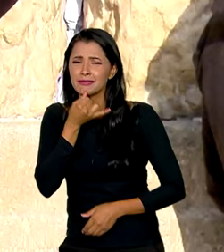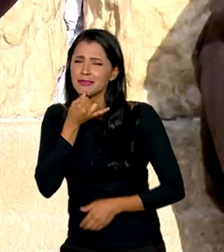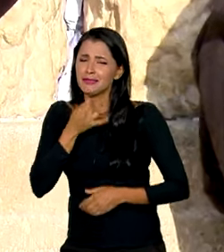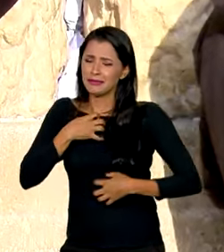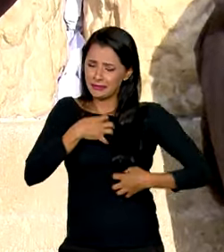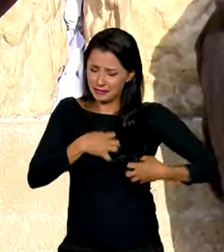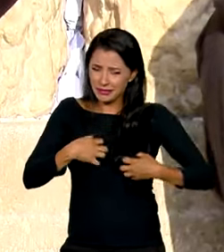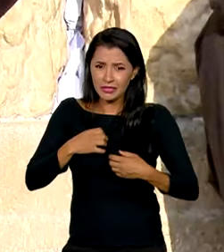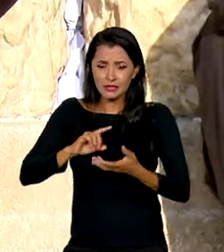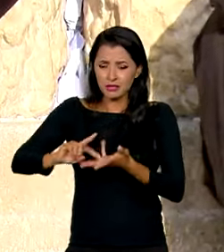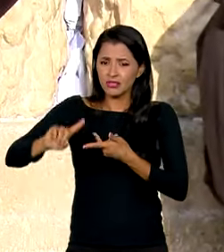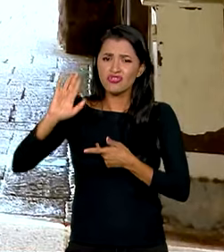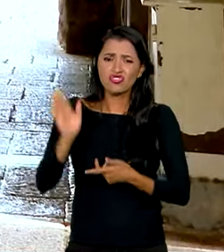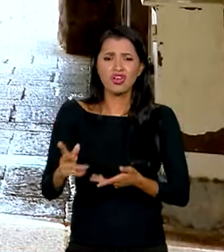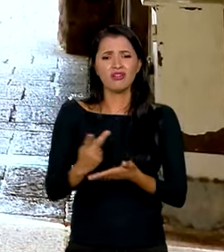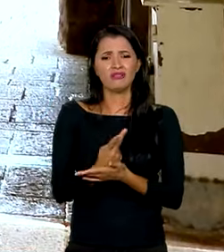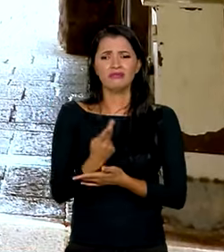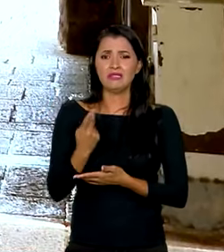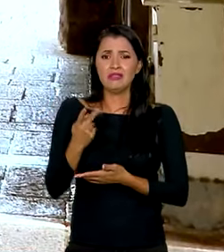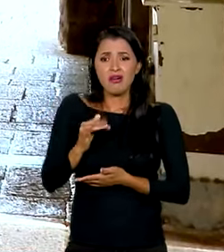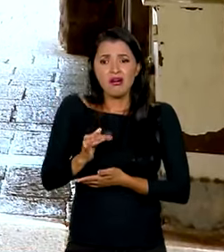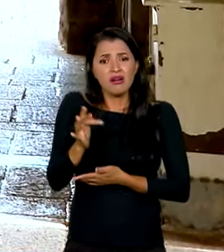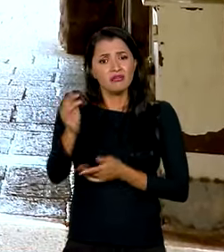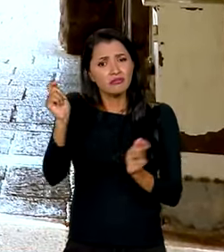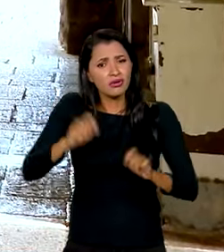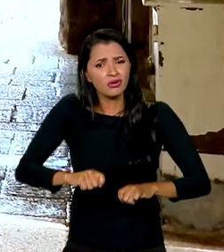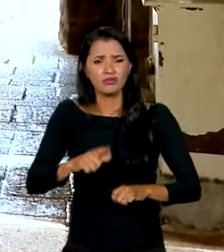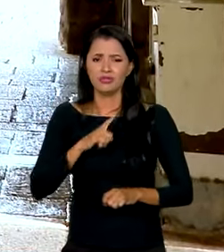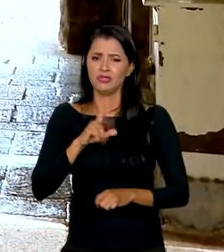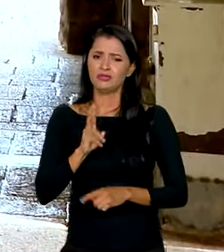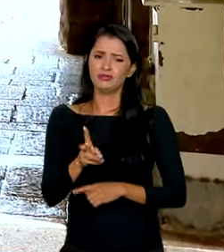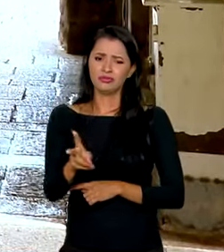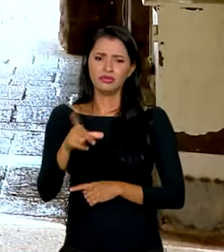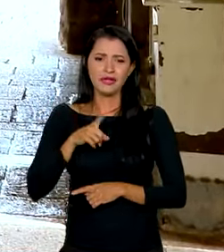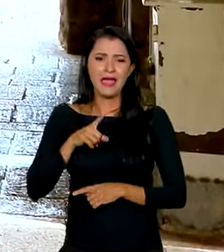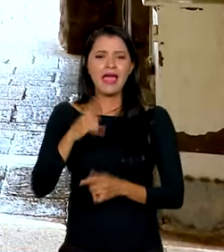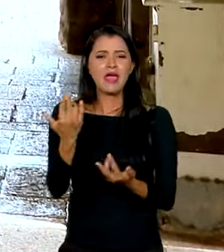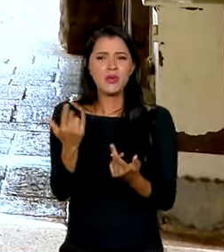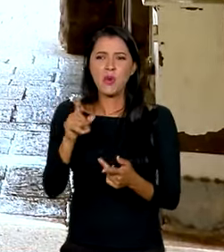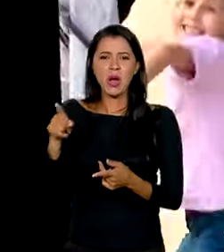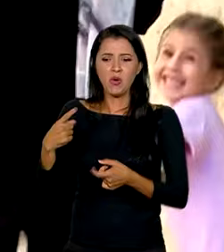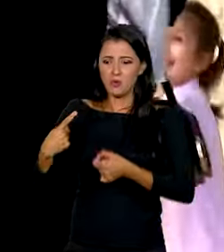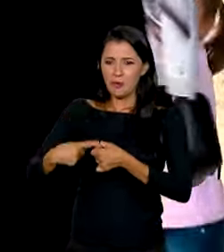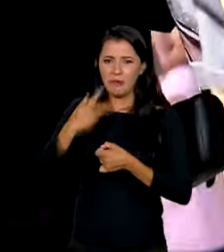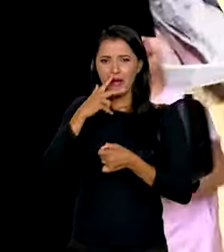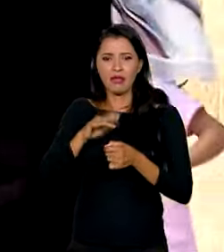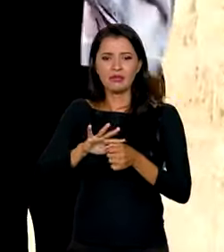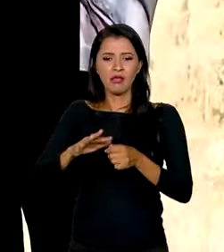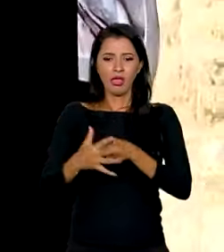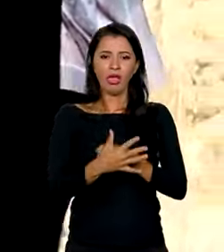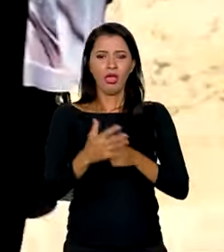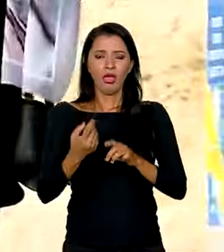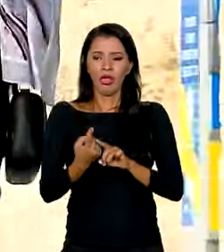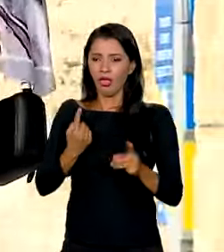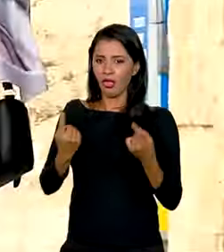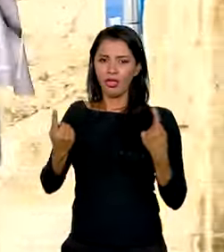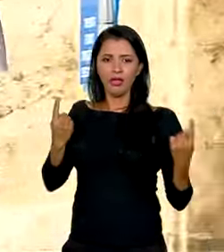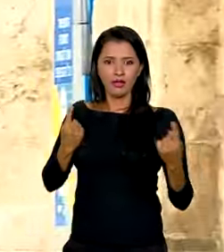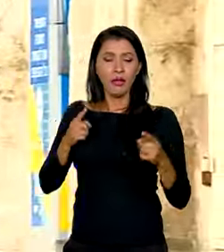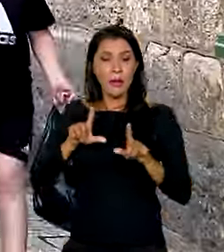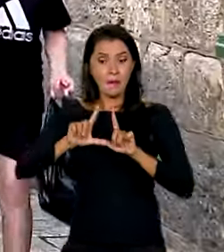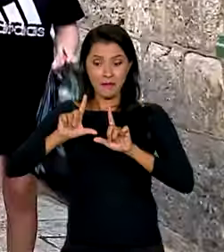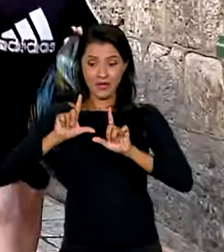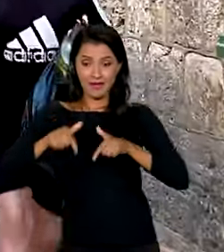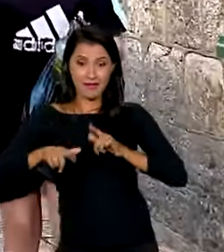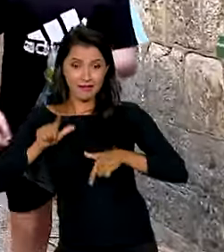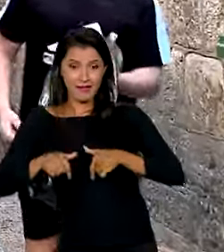aconteceu e pode ainda acontecer. É como se Jerusalém estivesse vivendo de novo na pandemia. Mas israelenses e palestinos